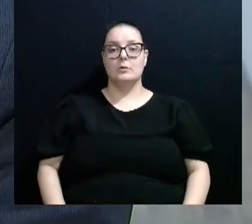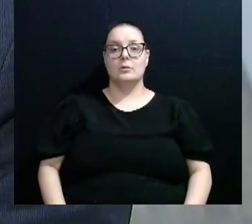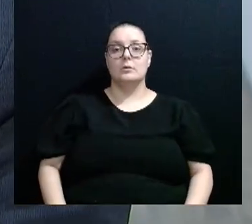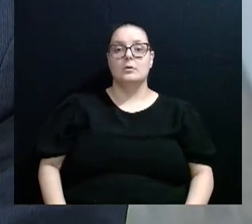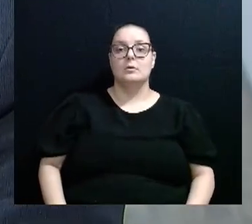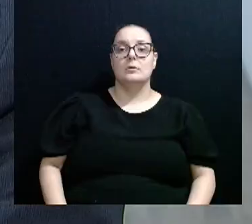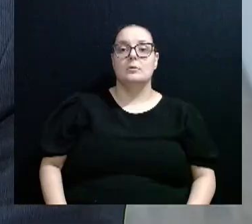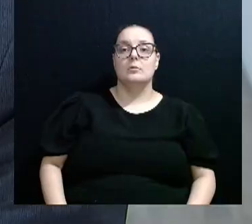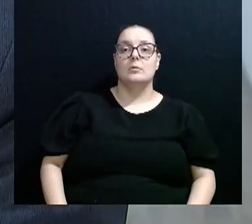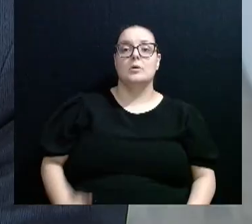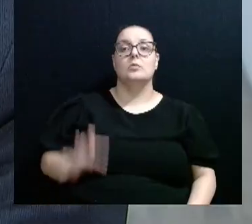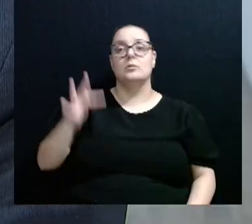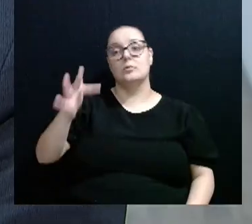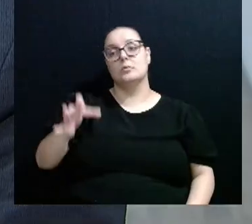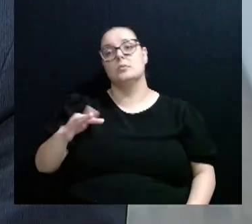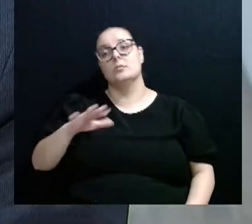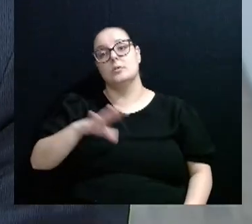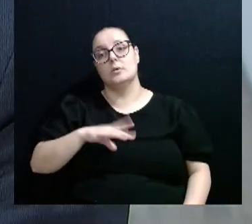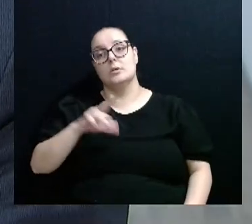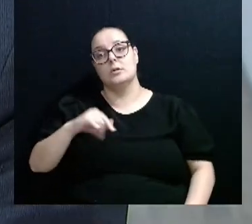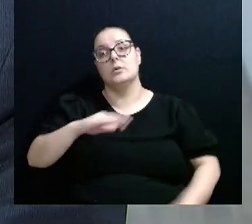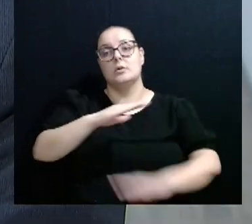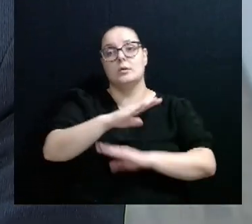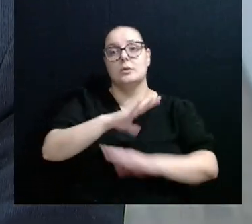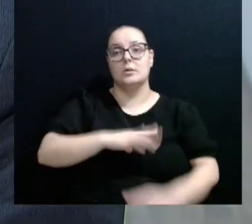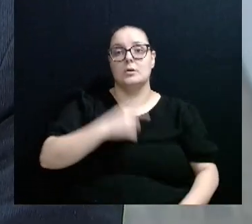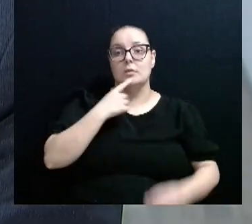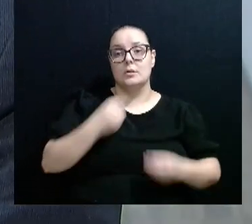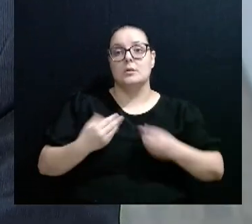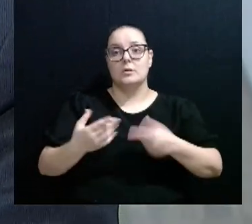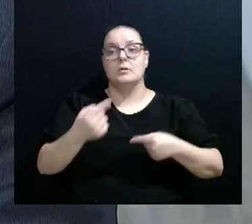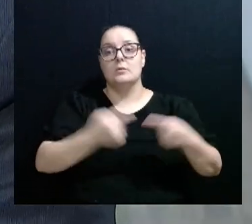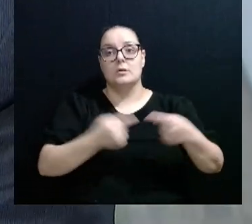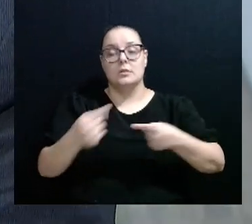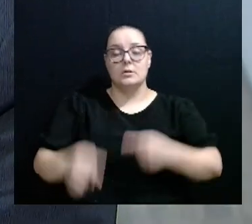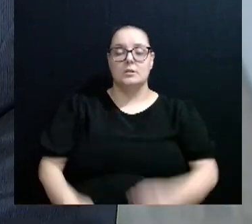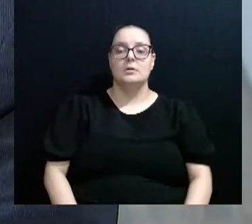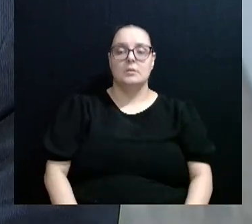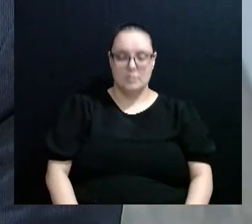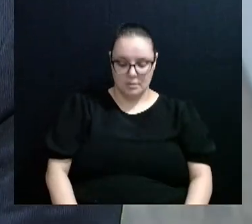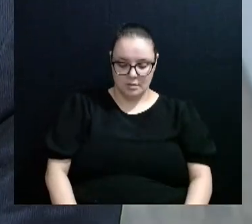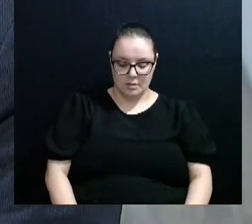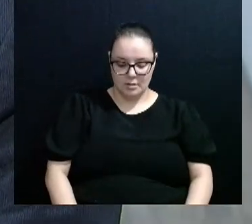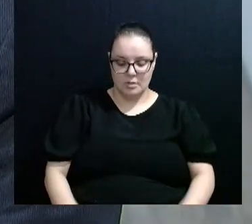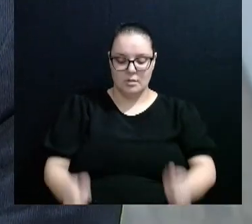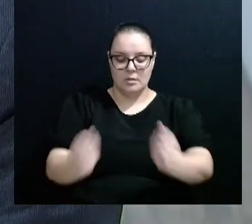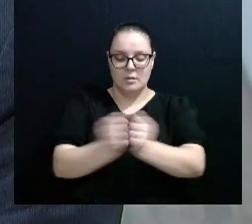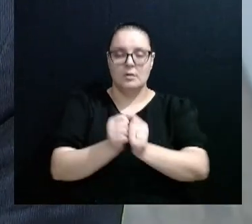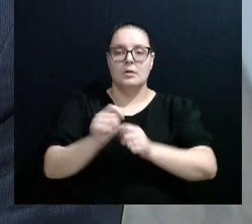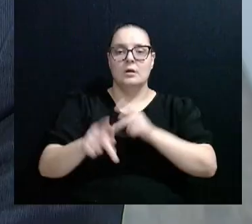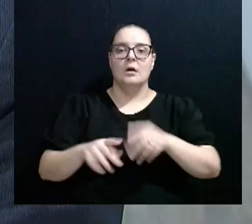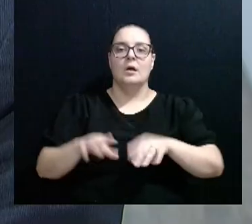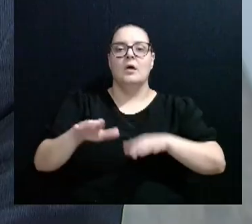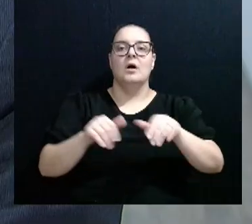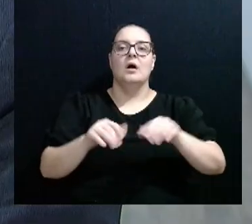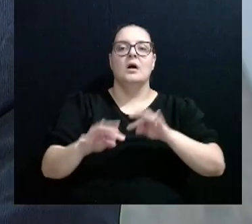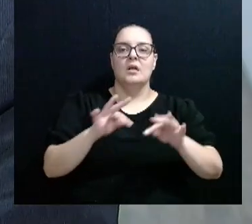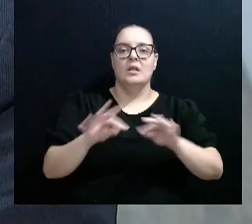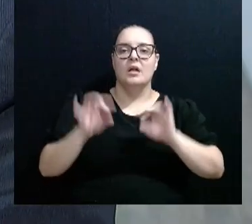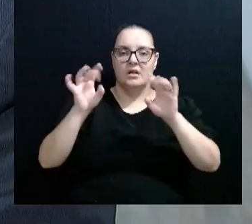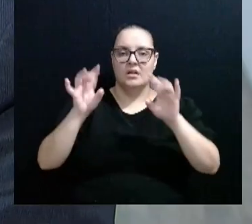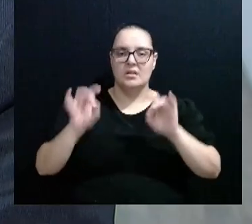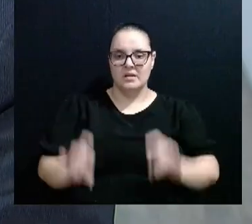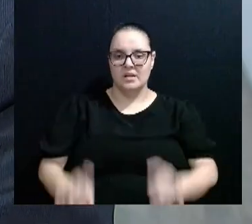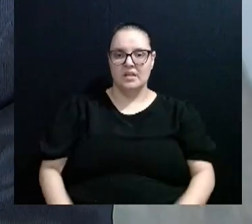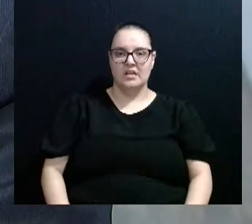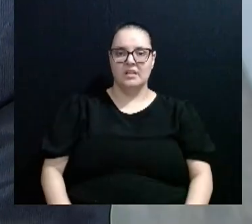cabe à Câmara Municipal levar esse debate, trazer esse debate junto à população, chamando os técnicos especializados na área para